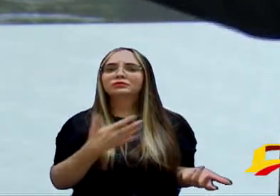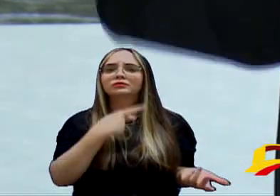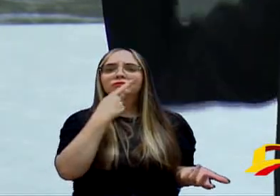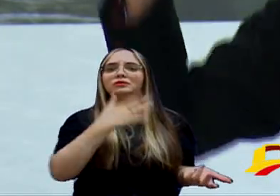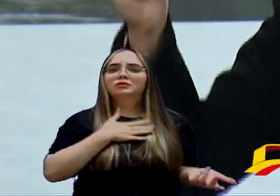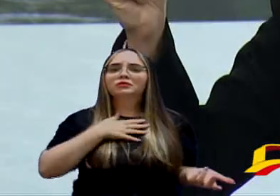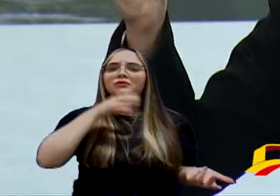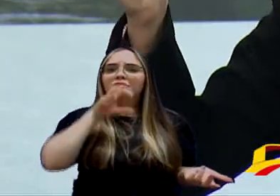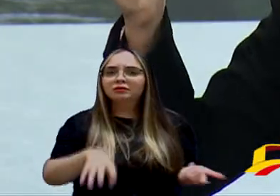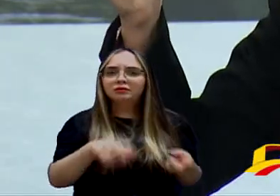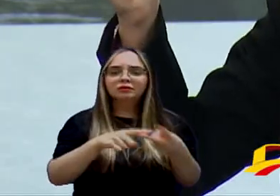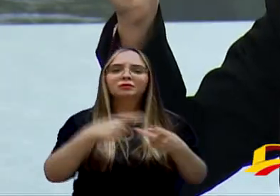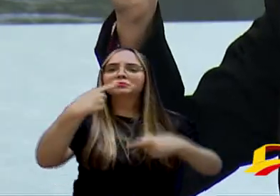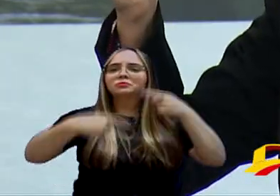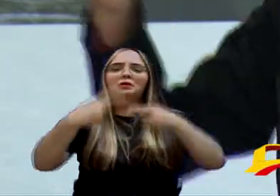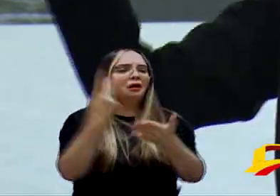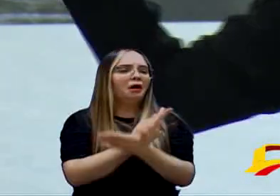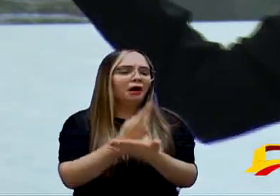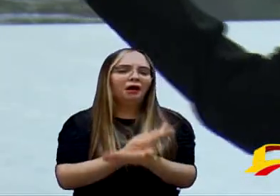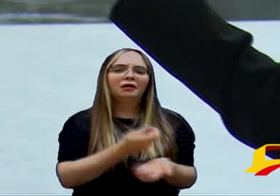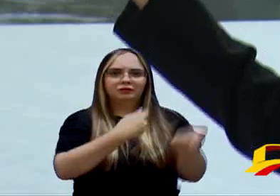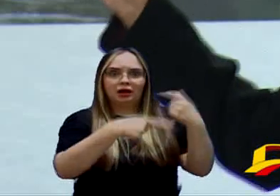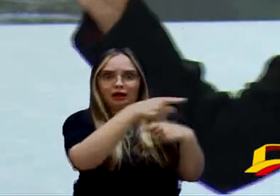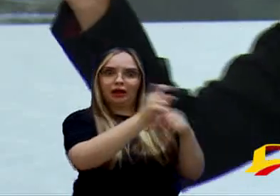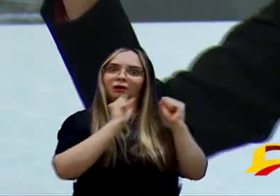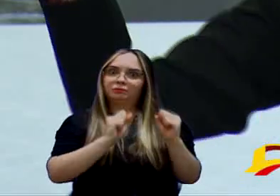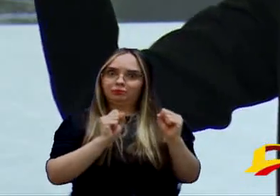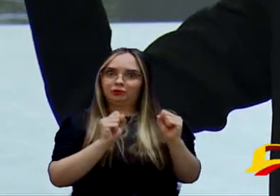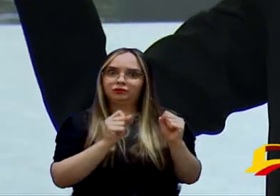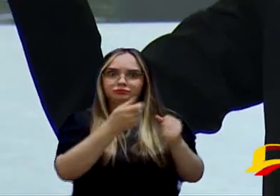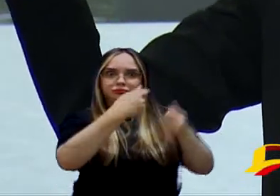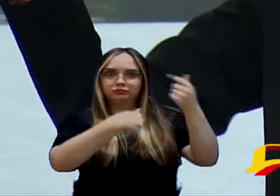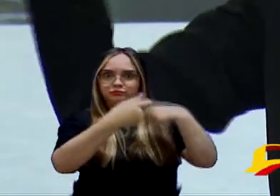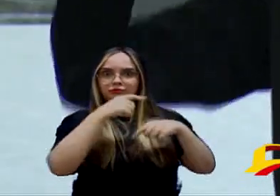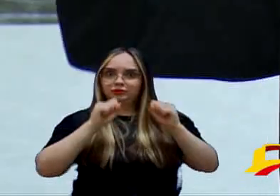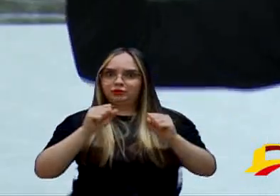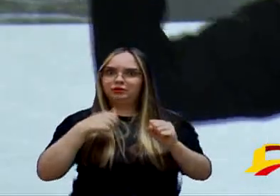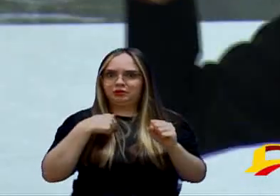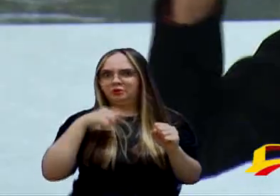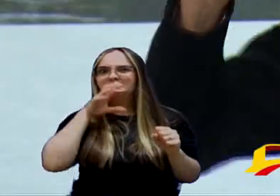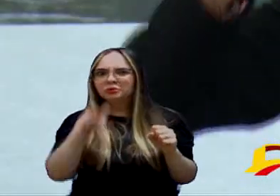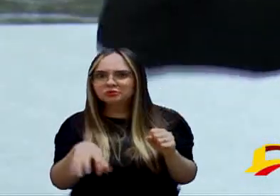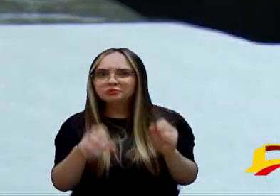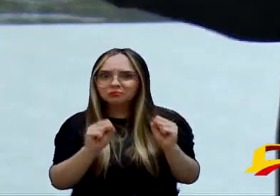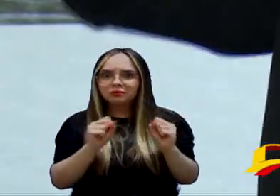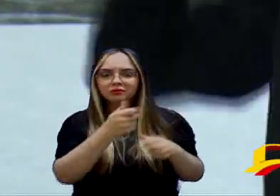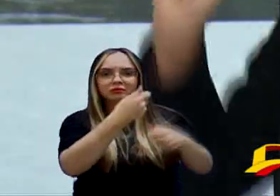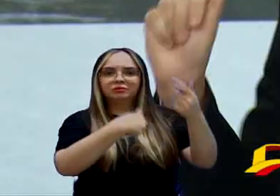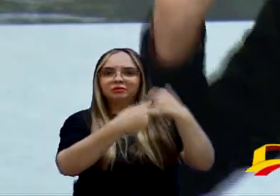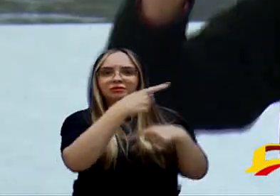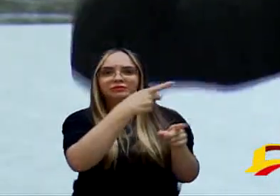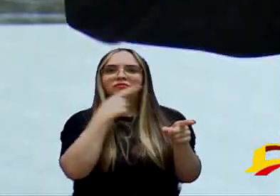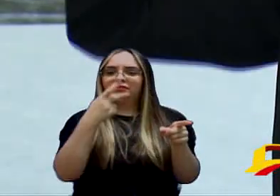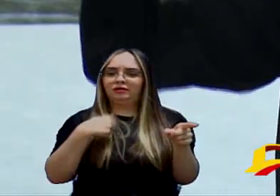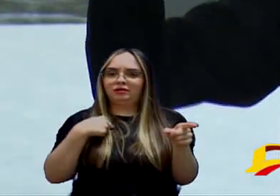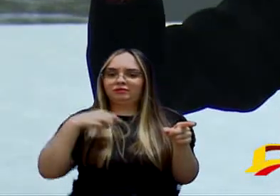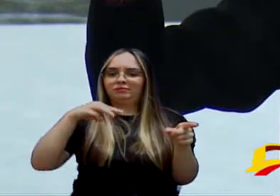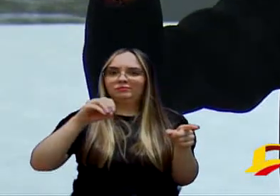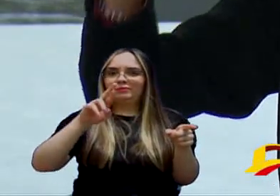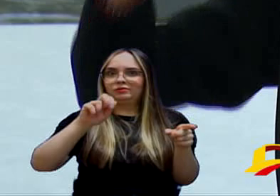nojenta minha política que eu faço ele pode dizer que a minha política é nojenta ele pode dizer que a minha moral não é